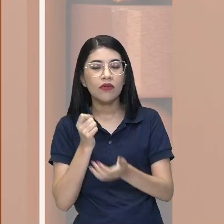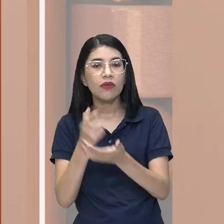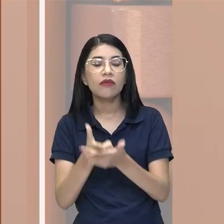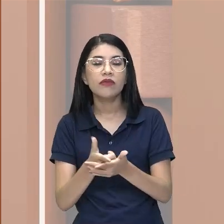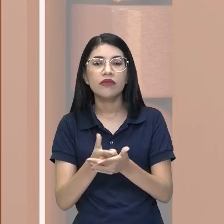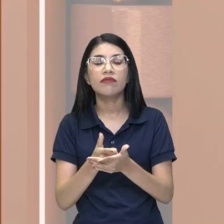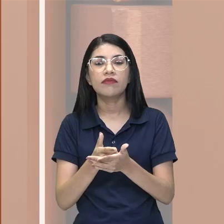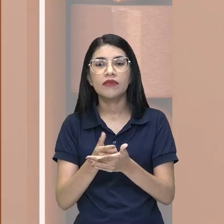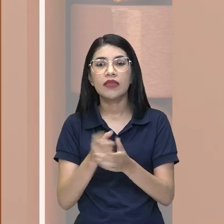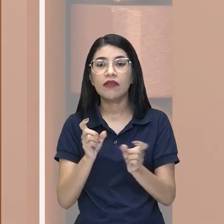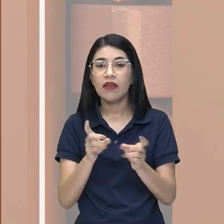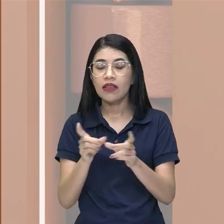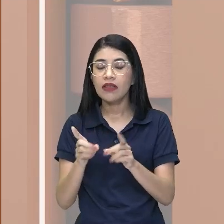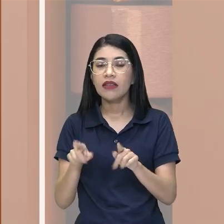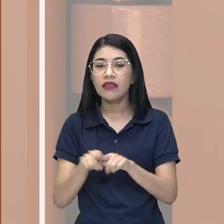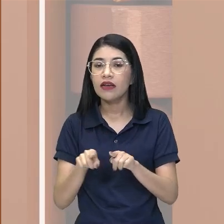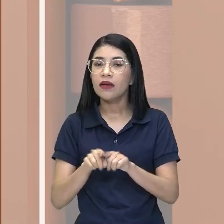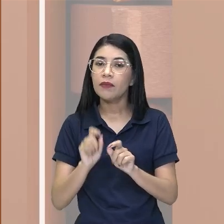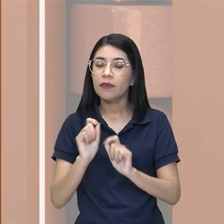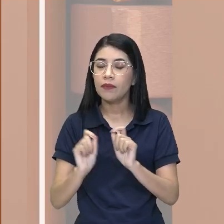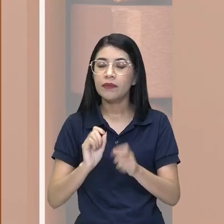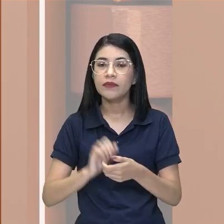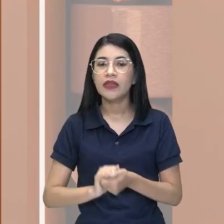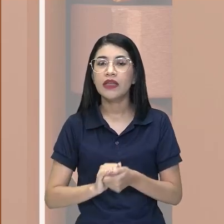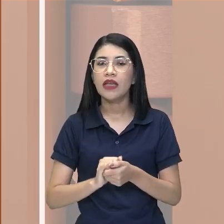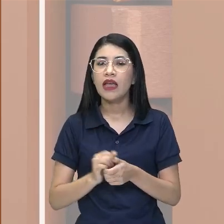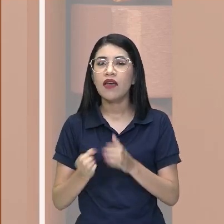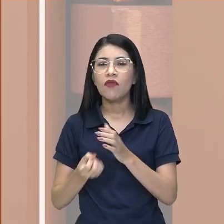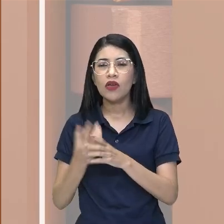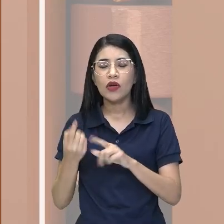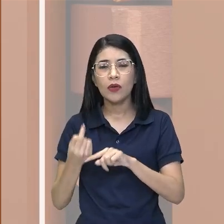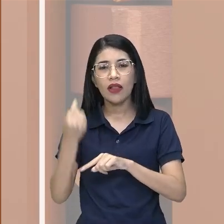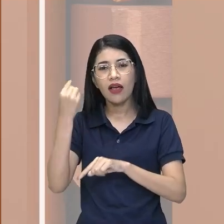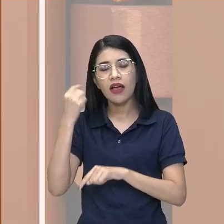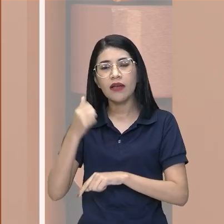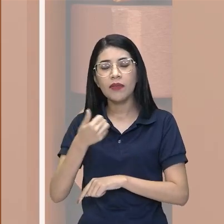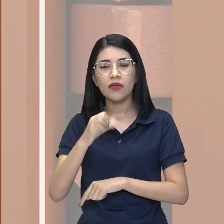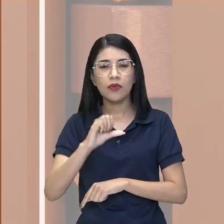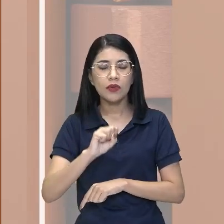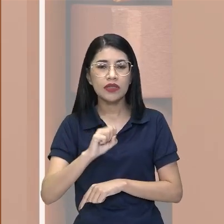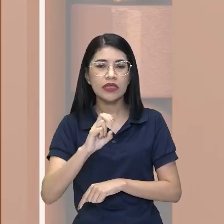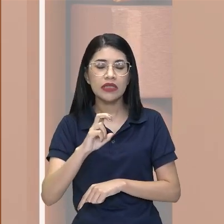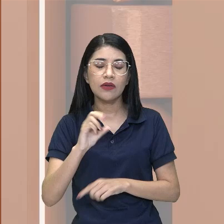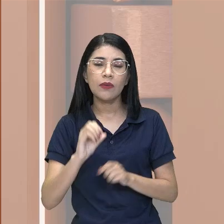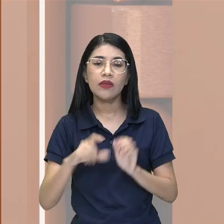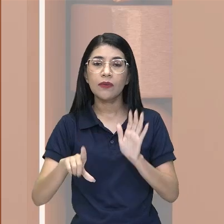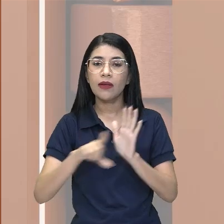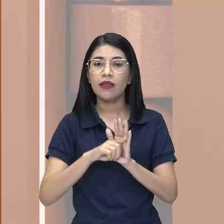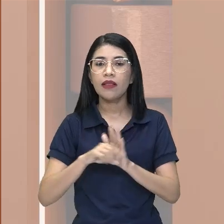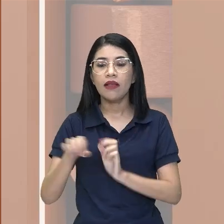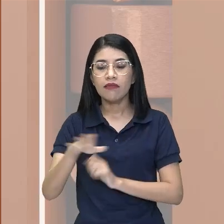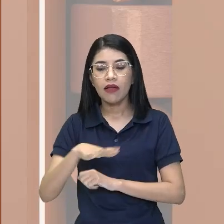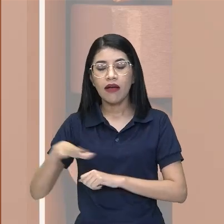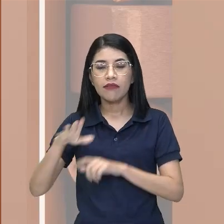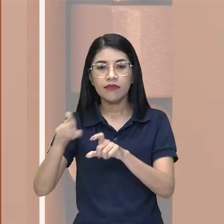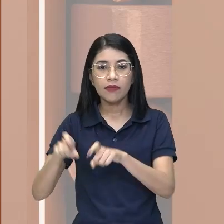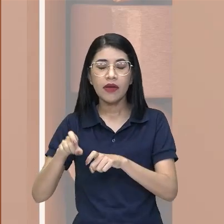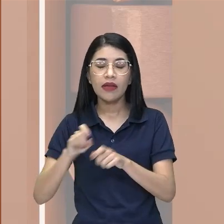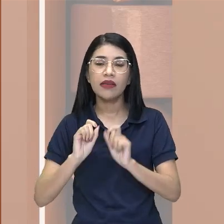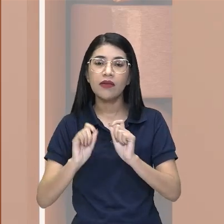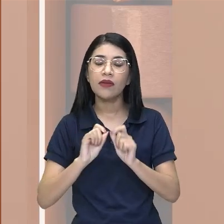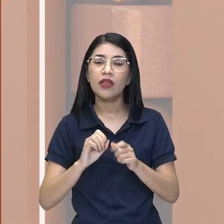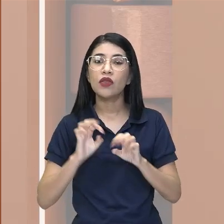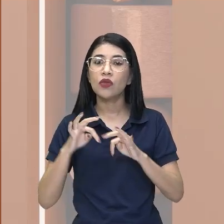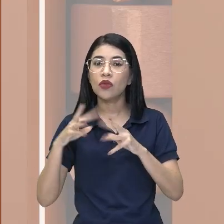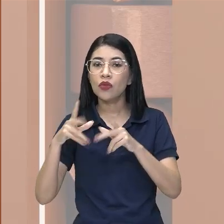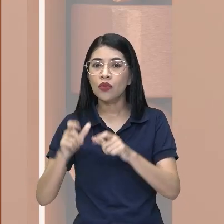venda. Isso surgiu também lá em 1950 com a Lei de Terras, que basicamente diz que toda propriedade ela